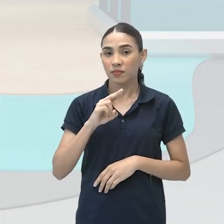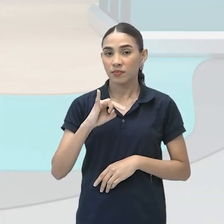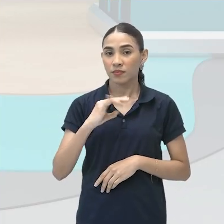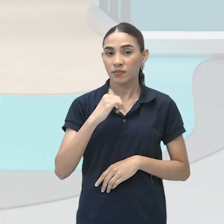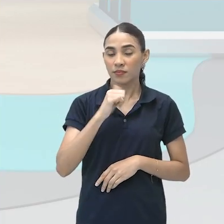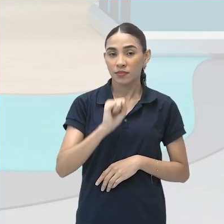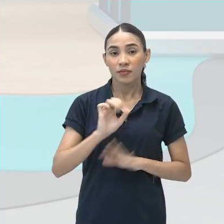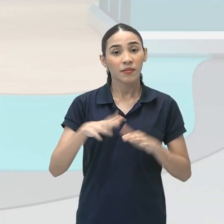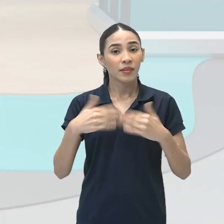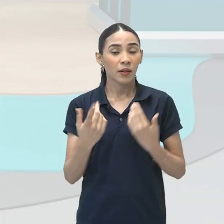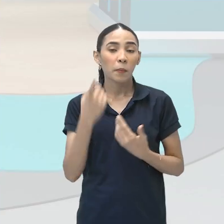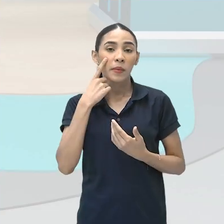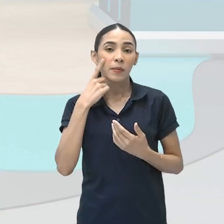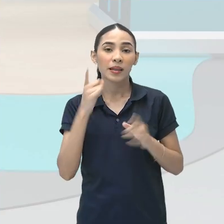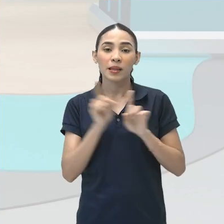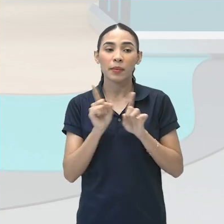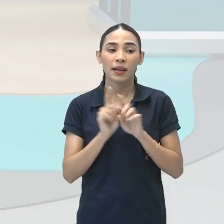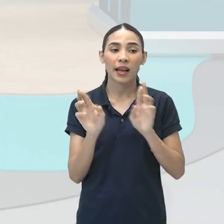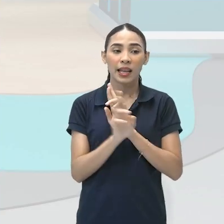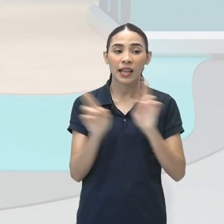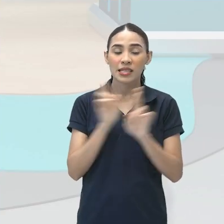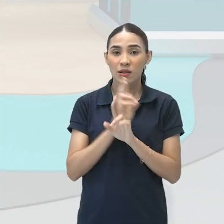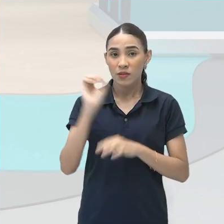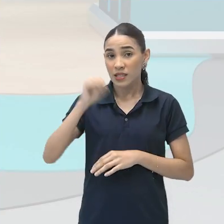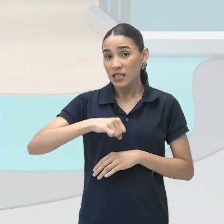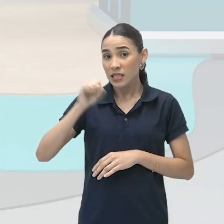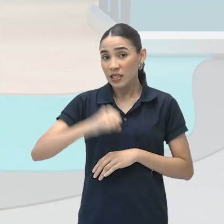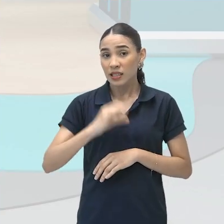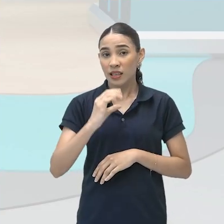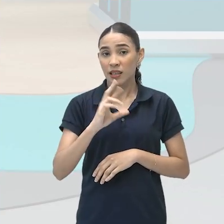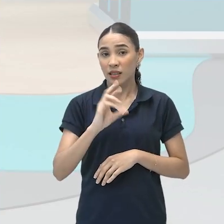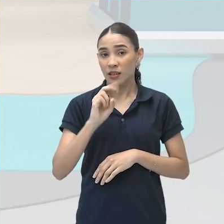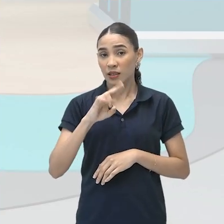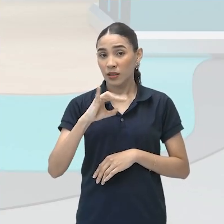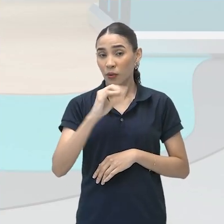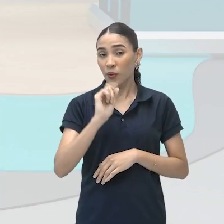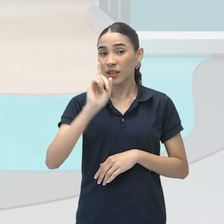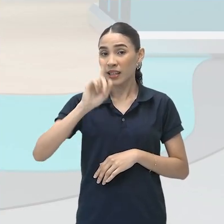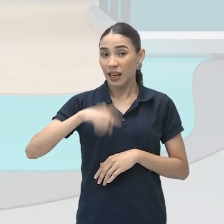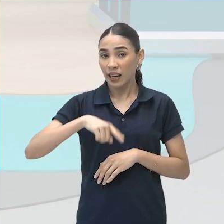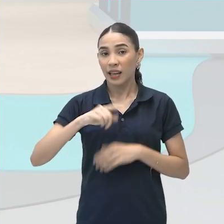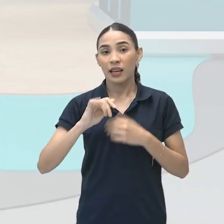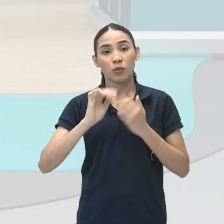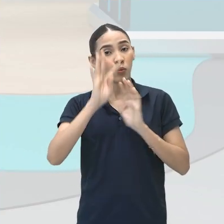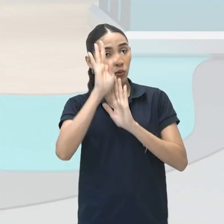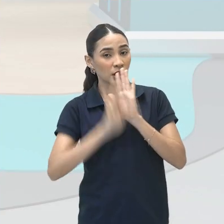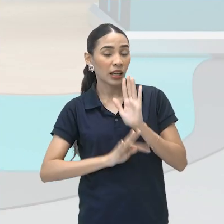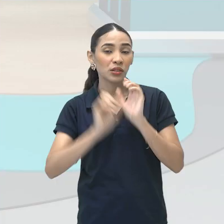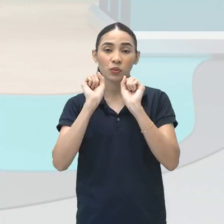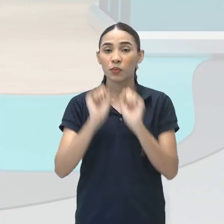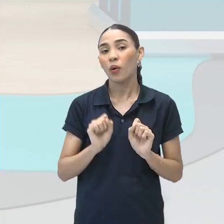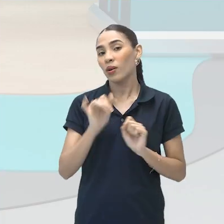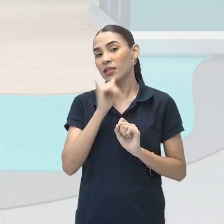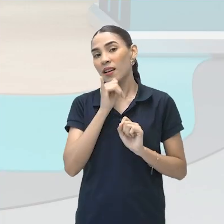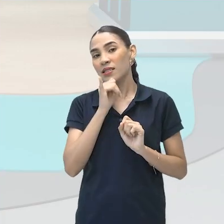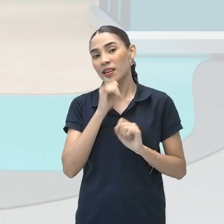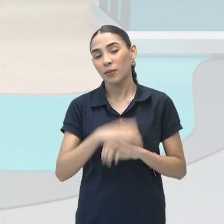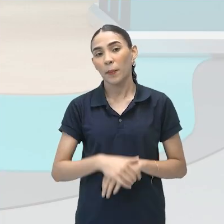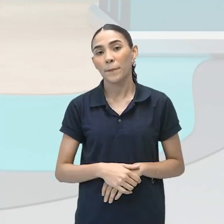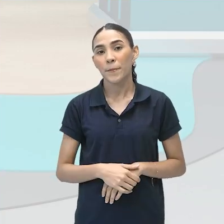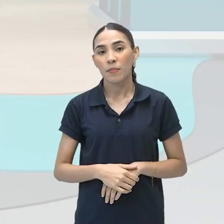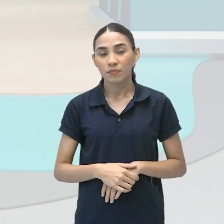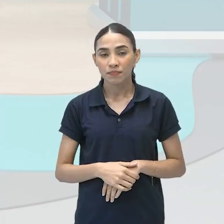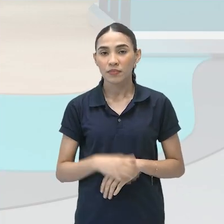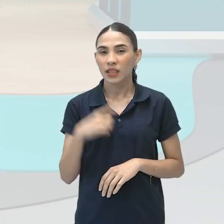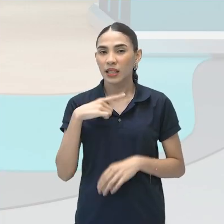Então, a gente vai observar justamente essa relação que sim, a crônica é um texto que pode tomar